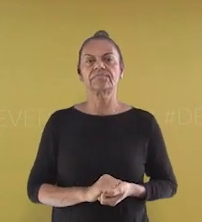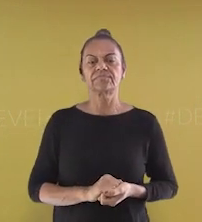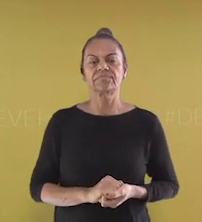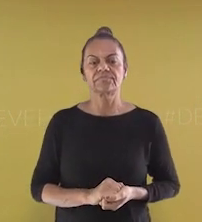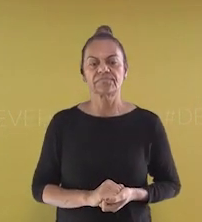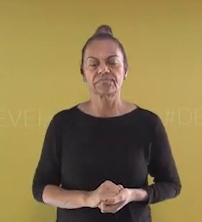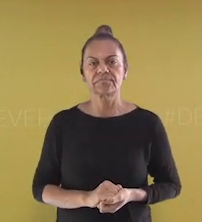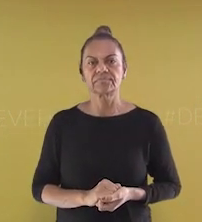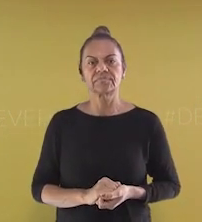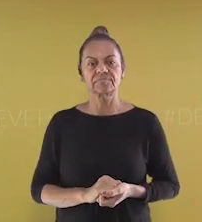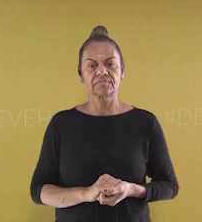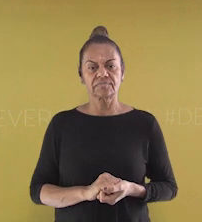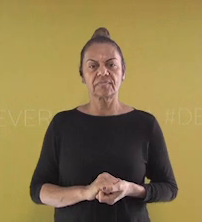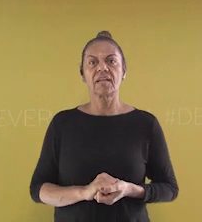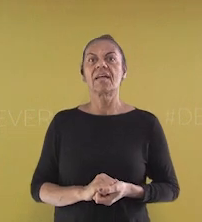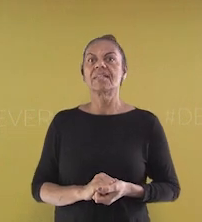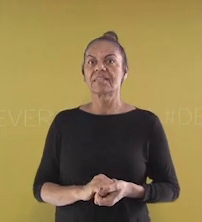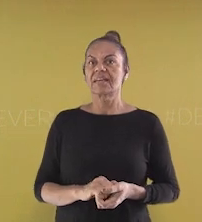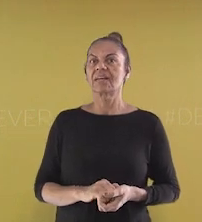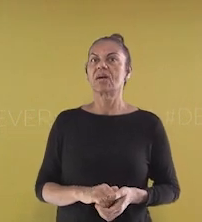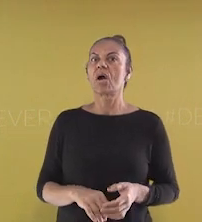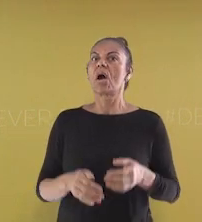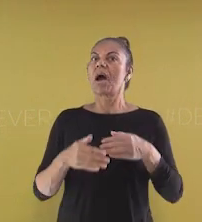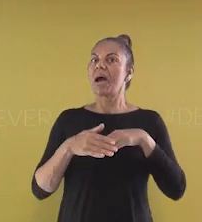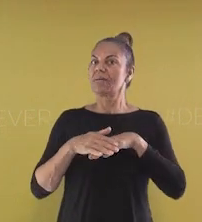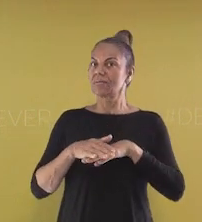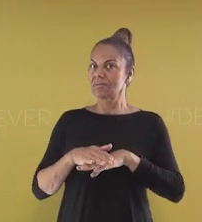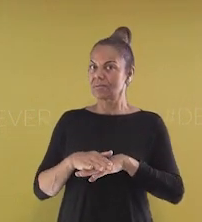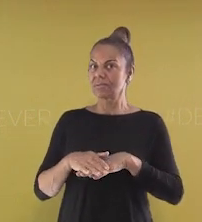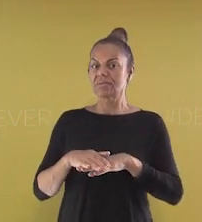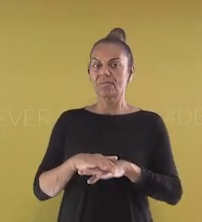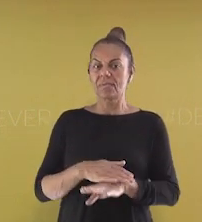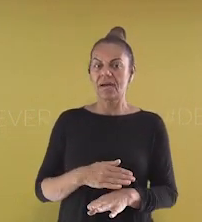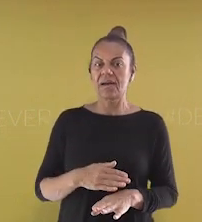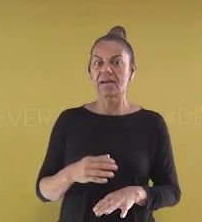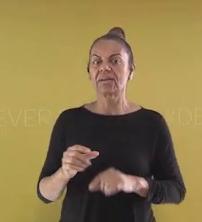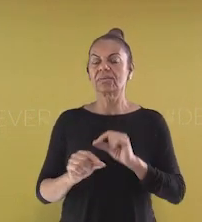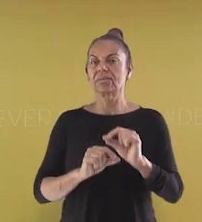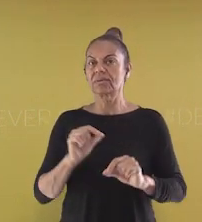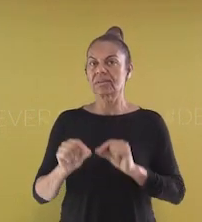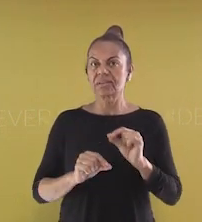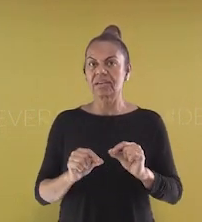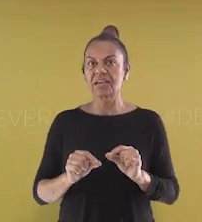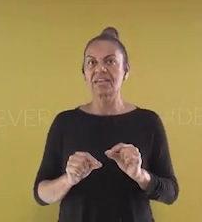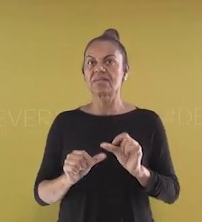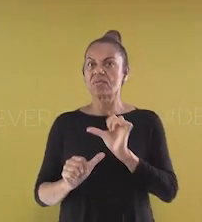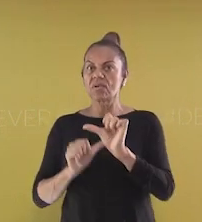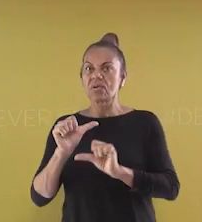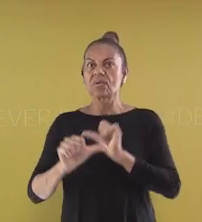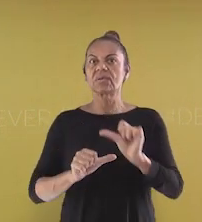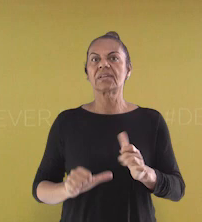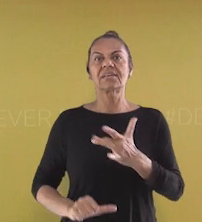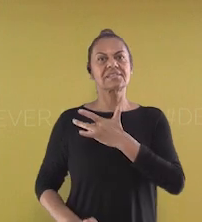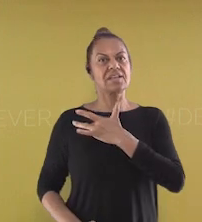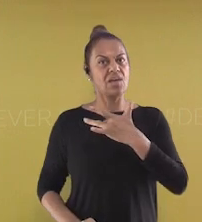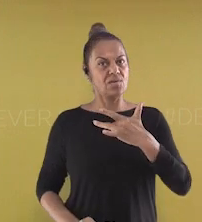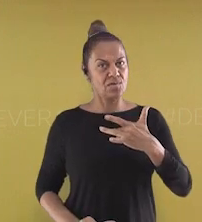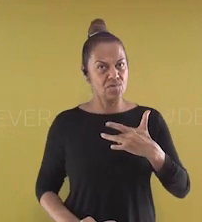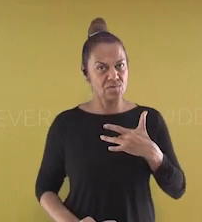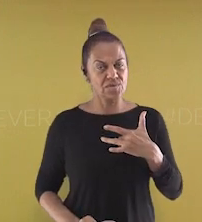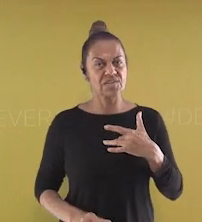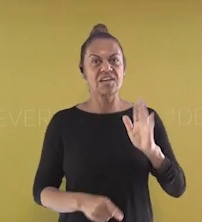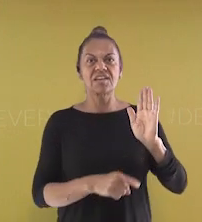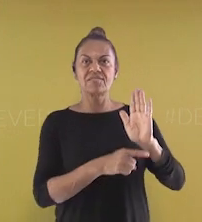forma: vimos 6 hábitos capazes de restaurar a saúde e